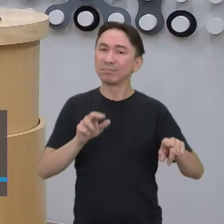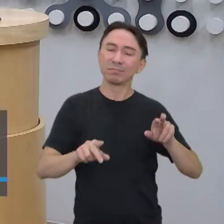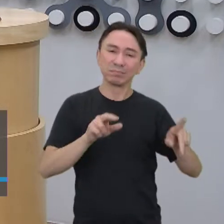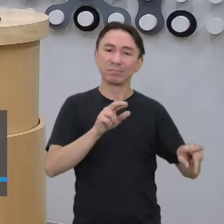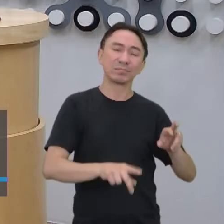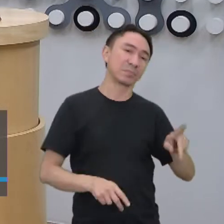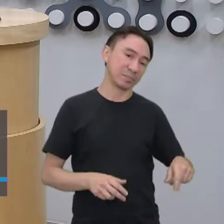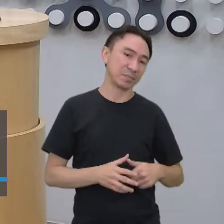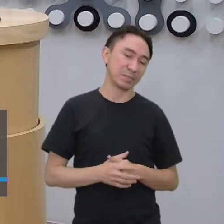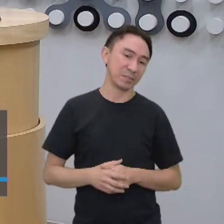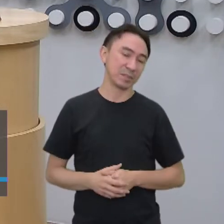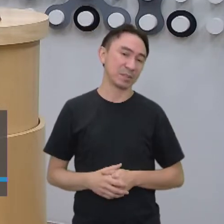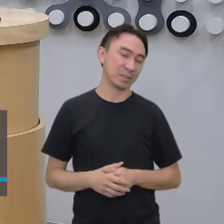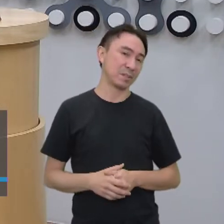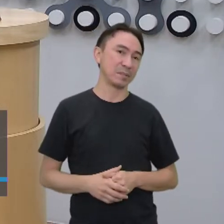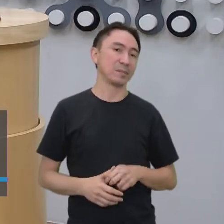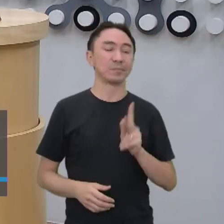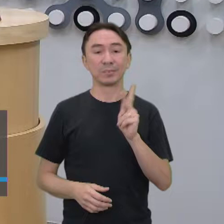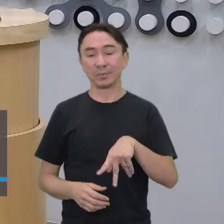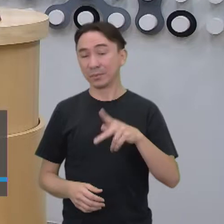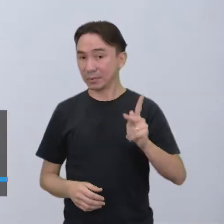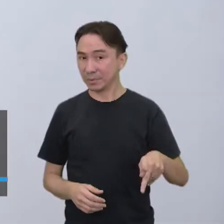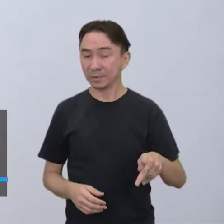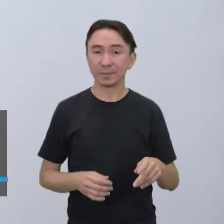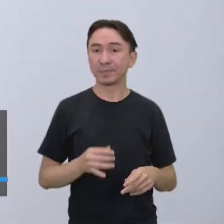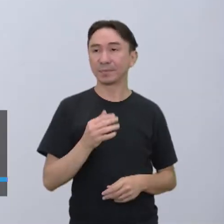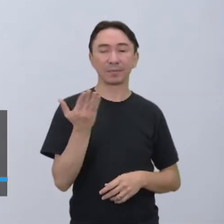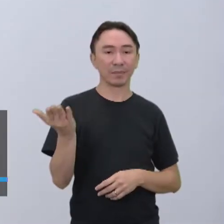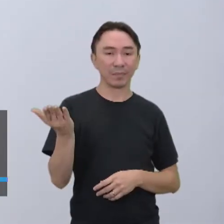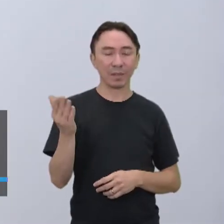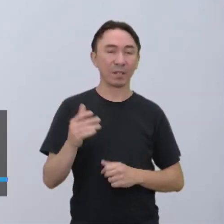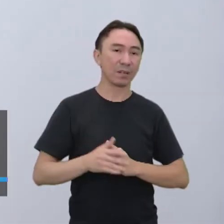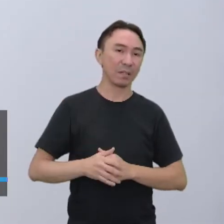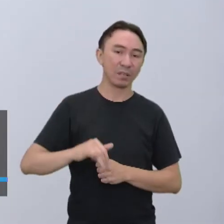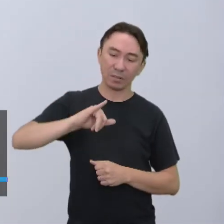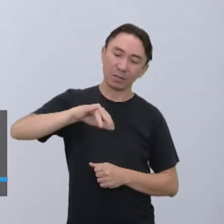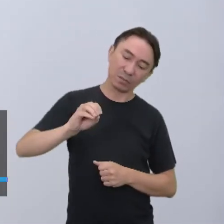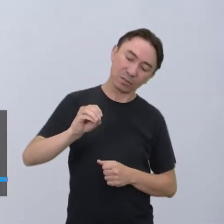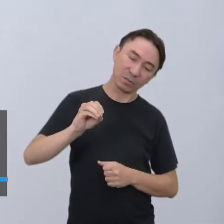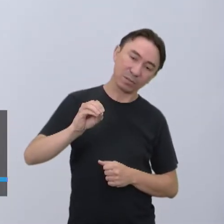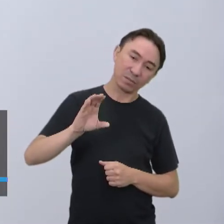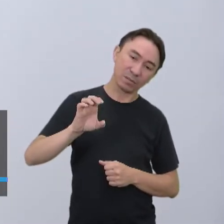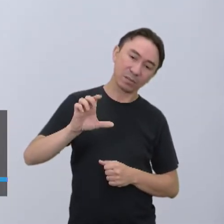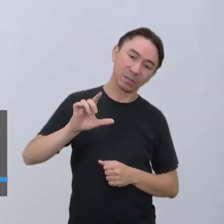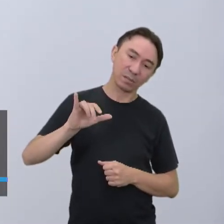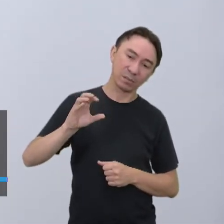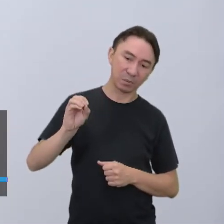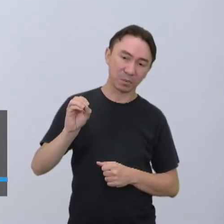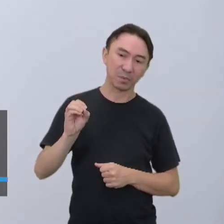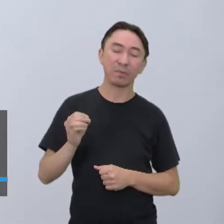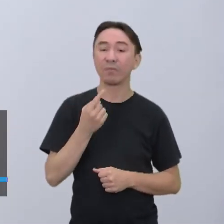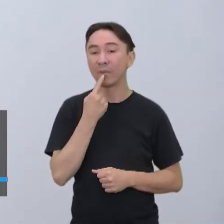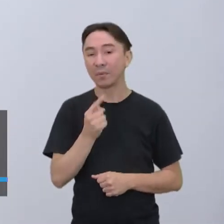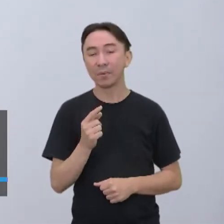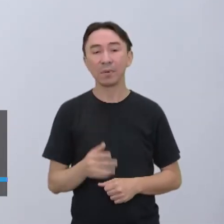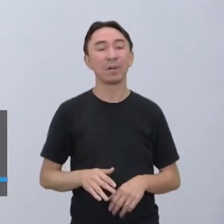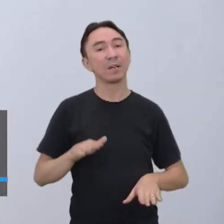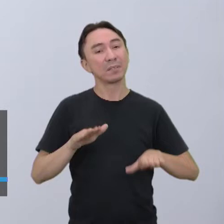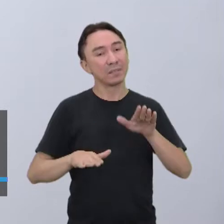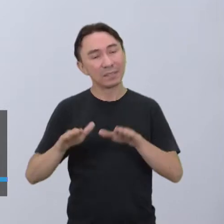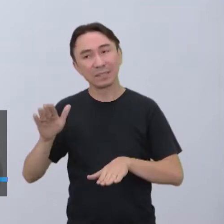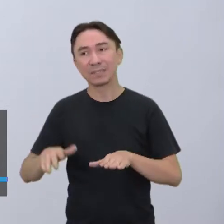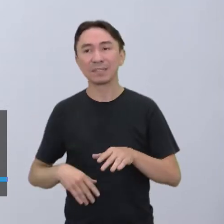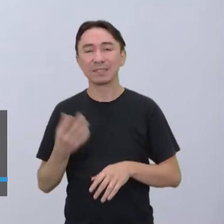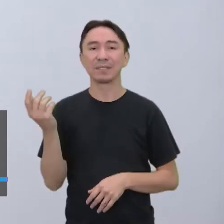olha, existe formas de propor informação em que até as cores, o tom de